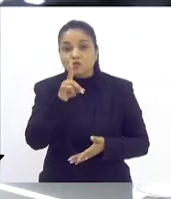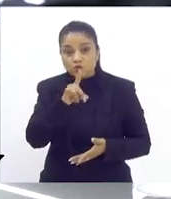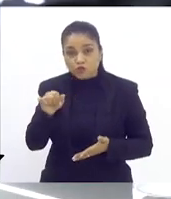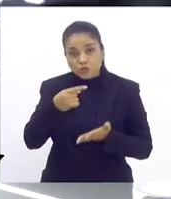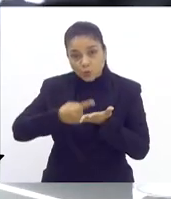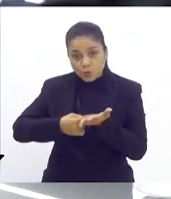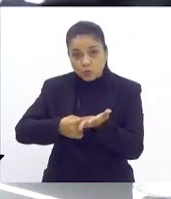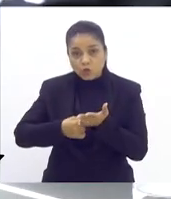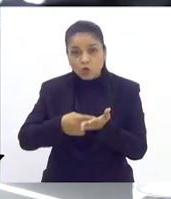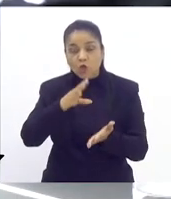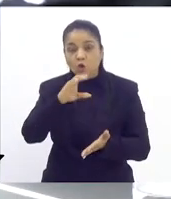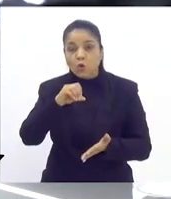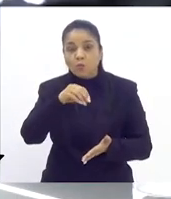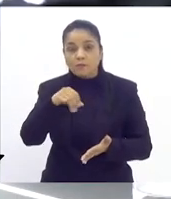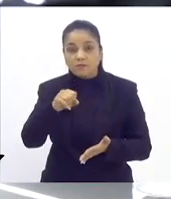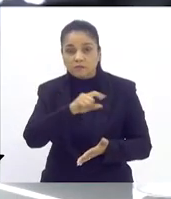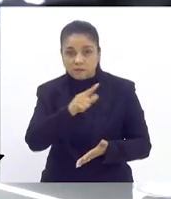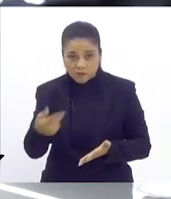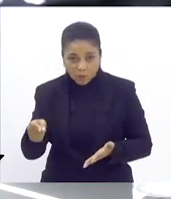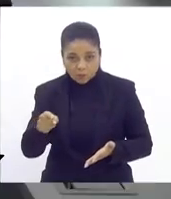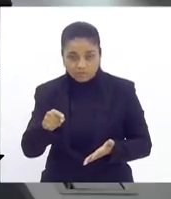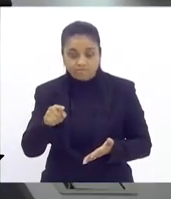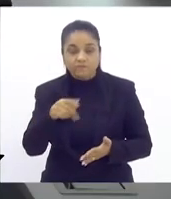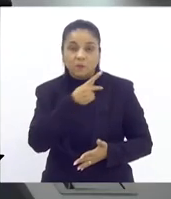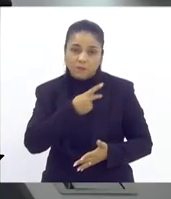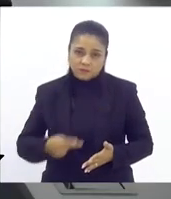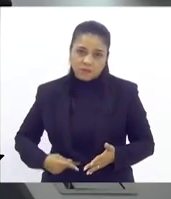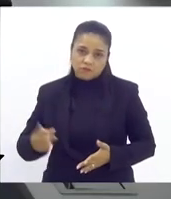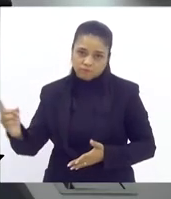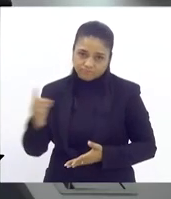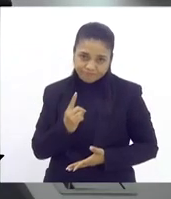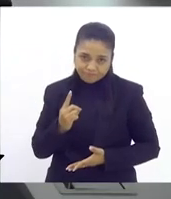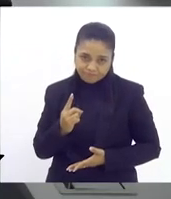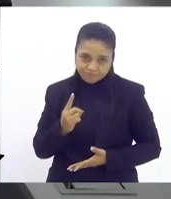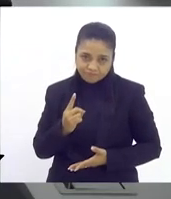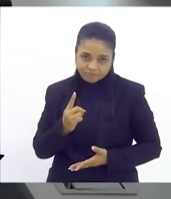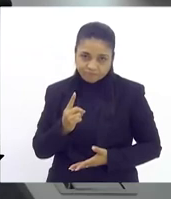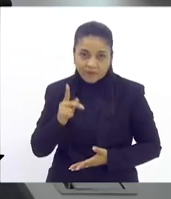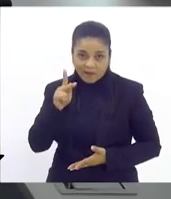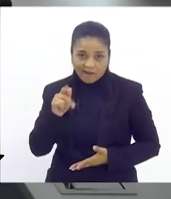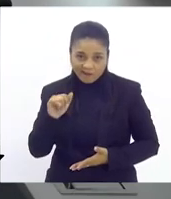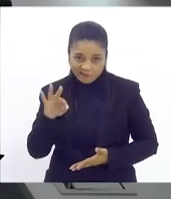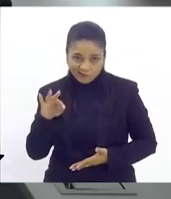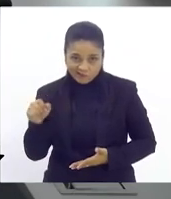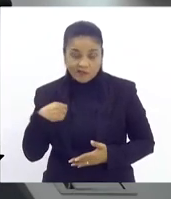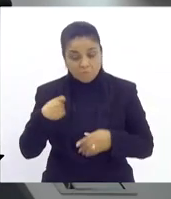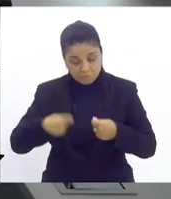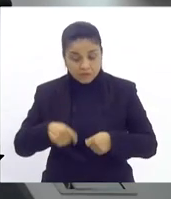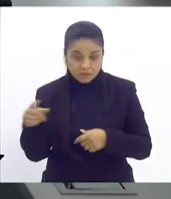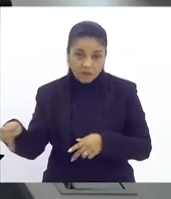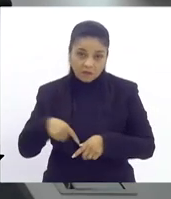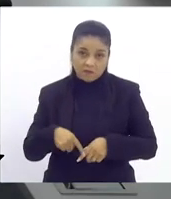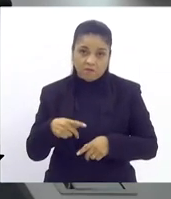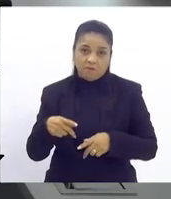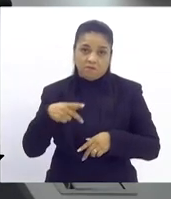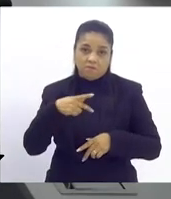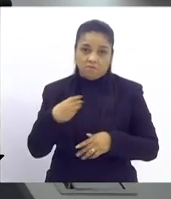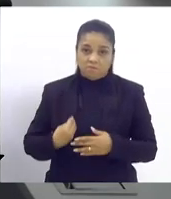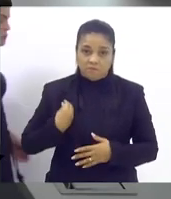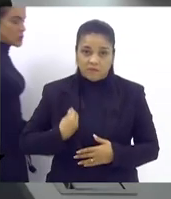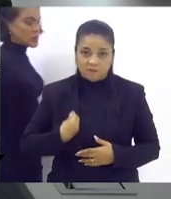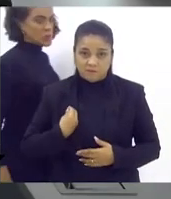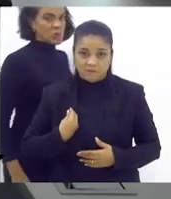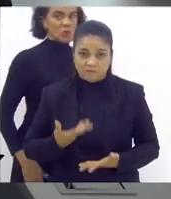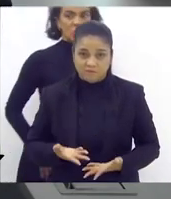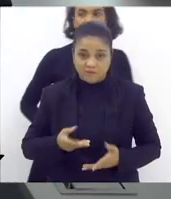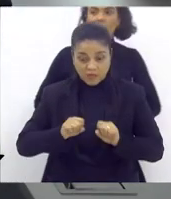condução coercitiva da presidente ele tem que estar presente até porque Ele defende